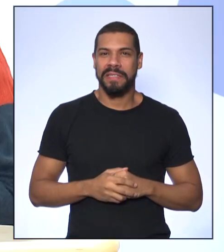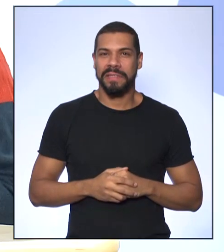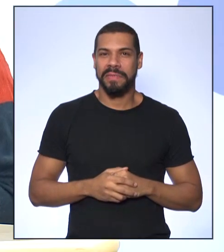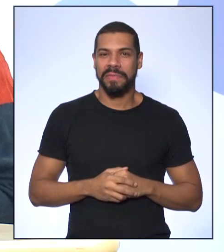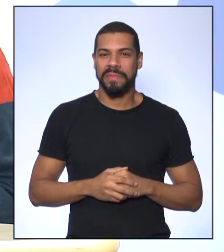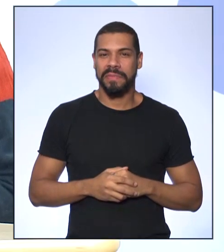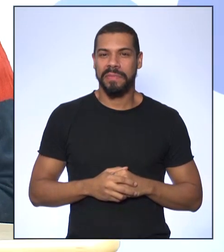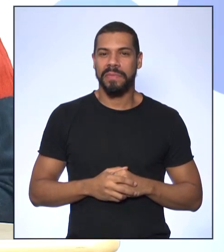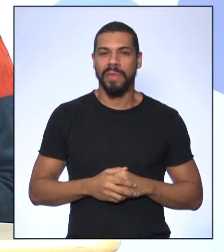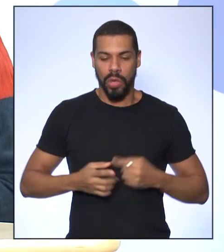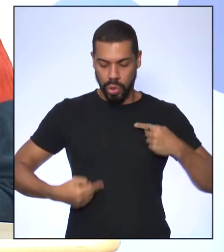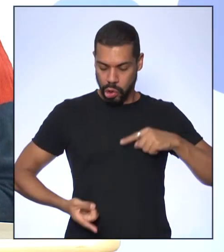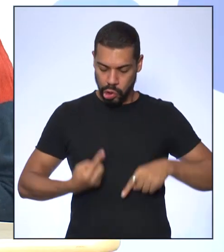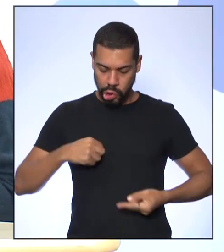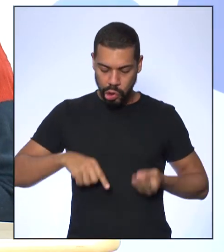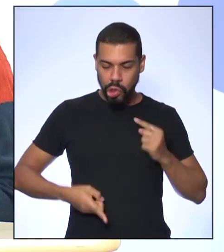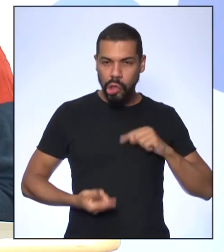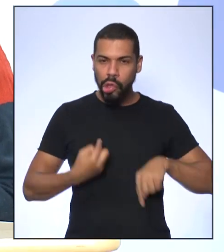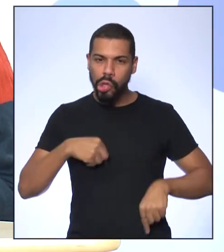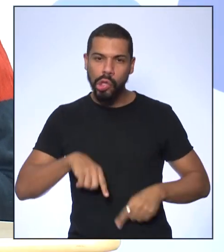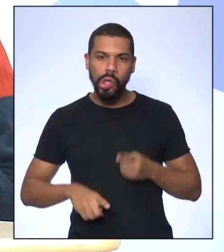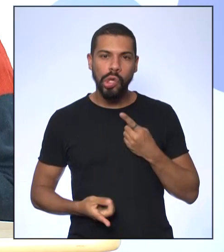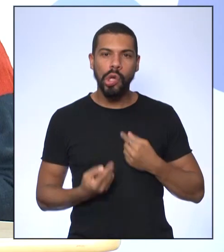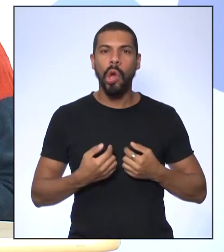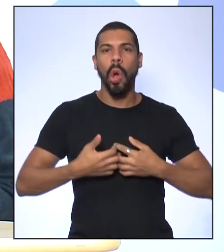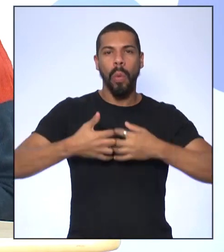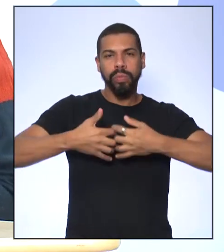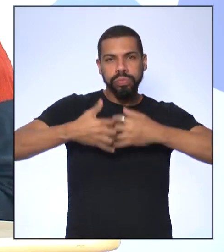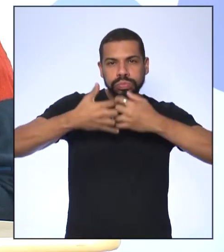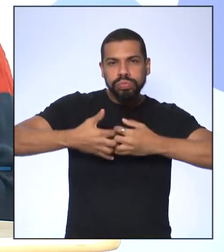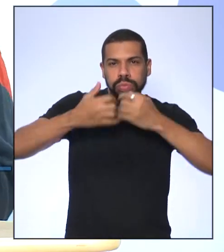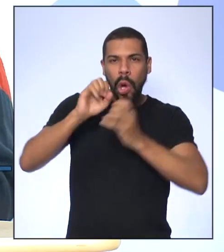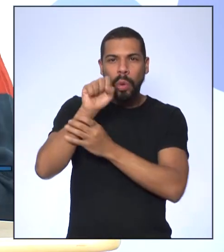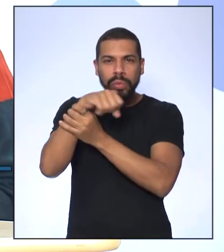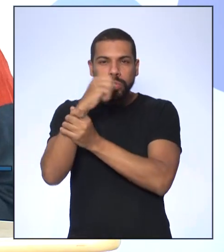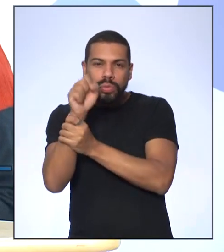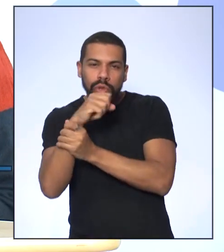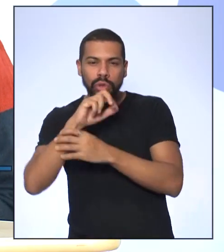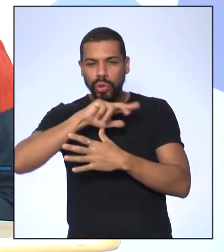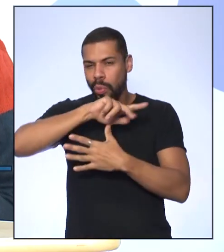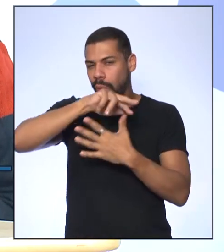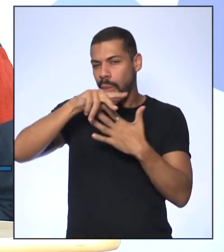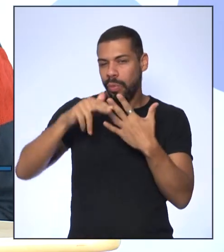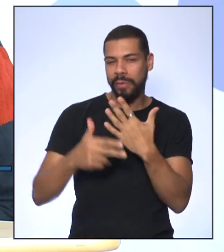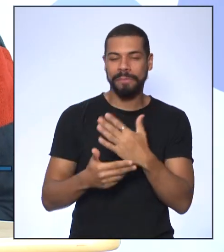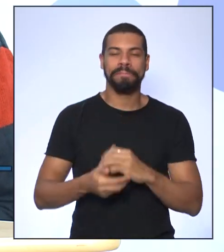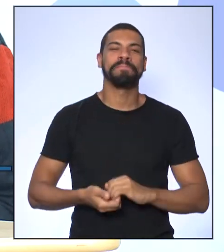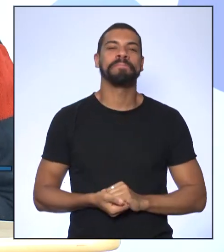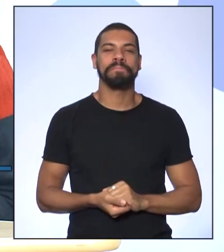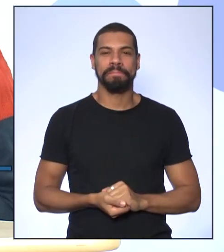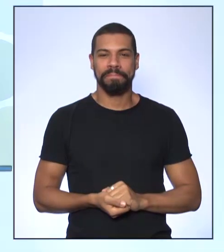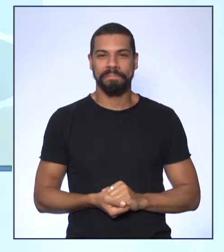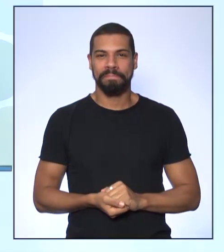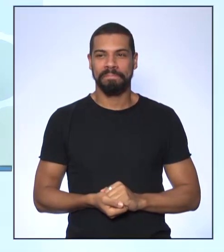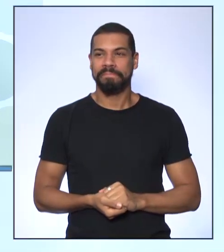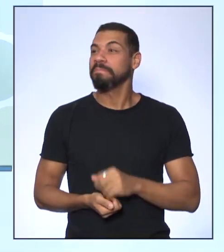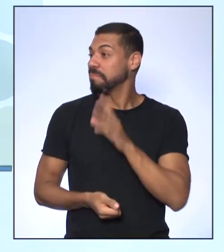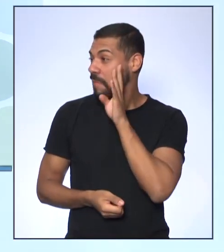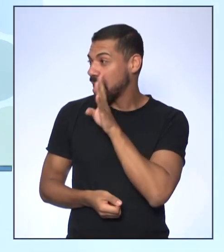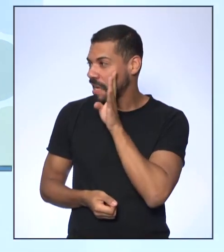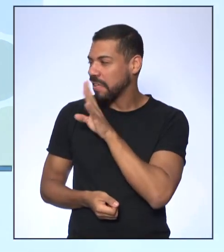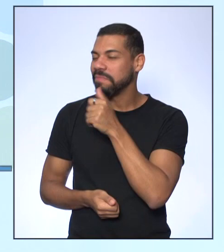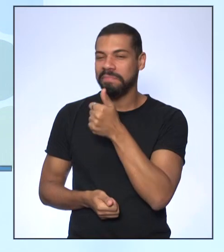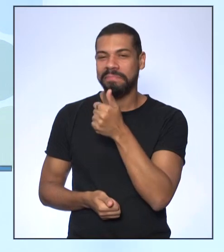do aparelho digestivo, células motoras, né, da musculação, enfim. Citaram algumas células aí. Bacana.